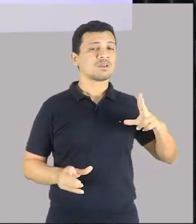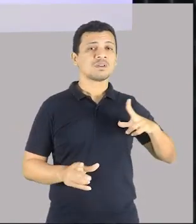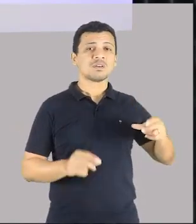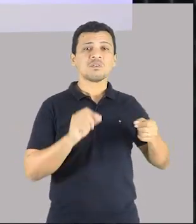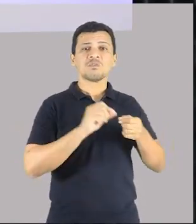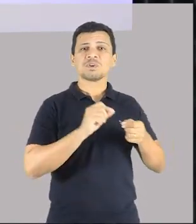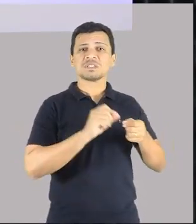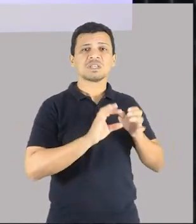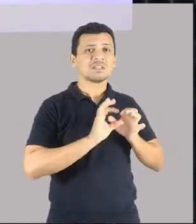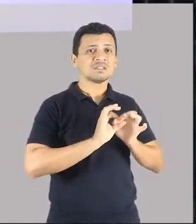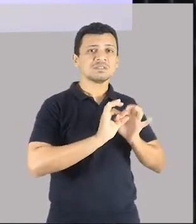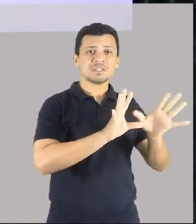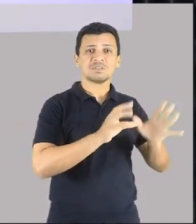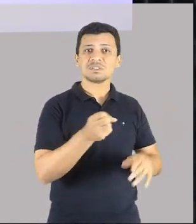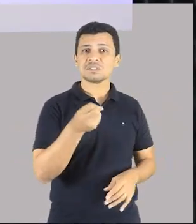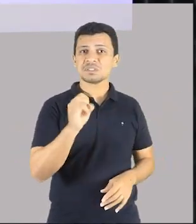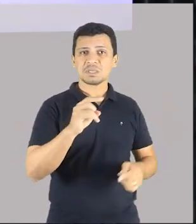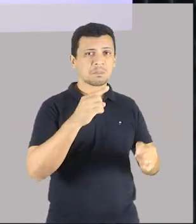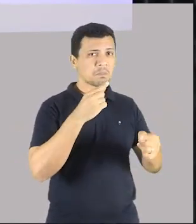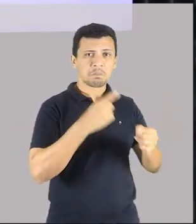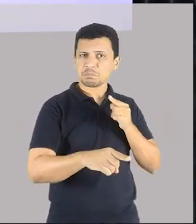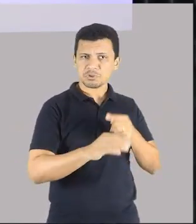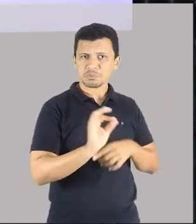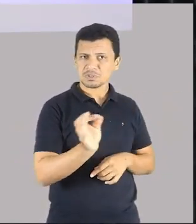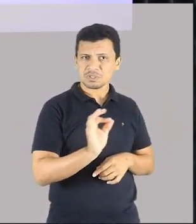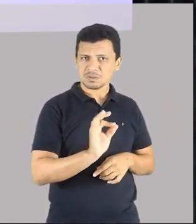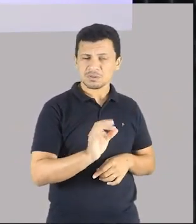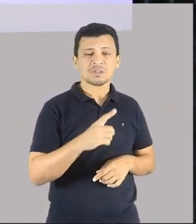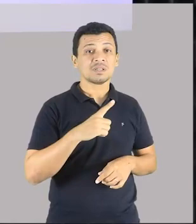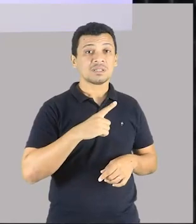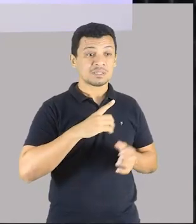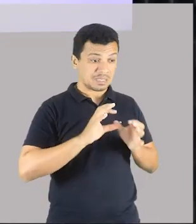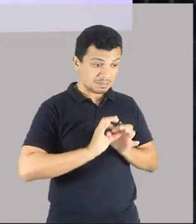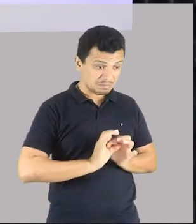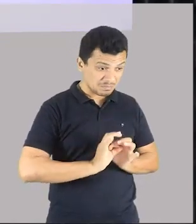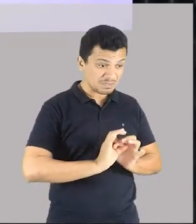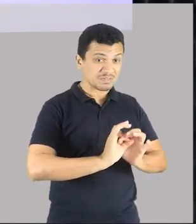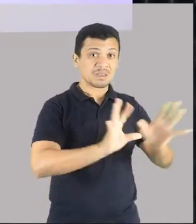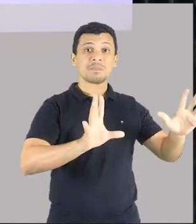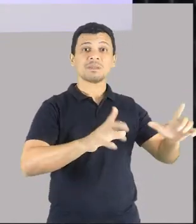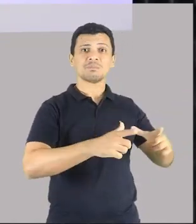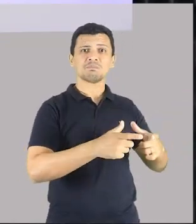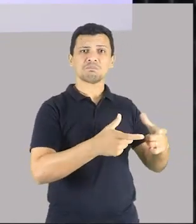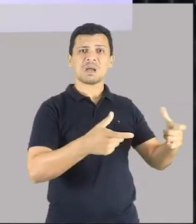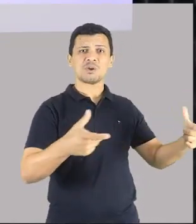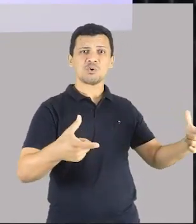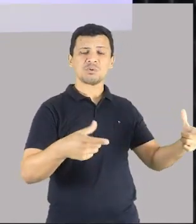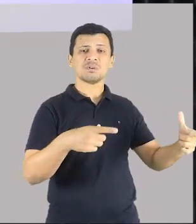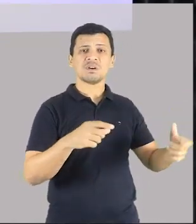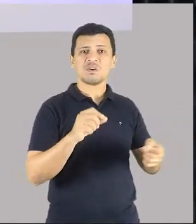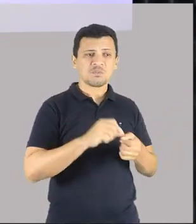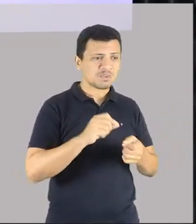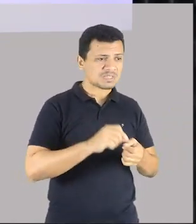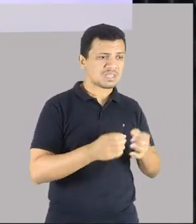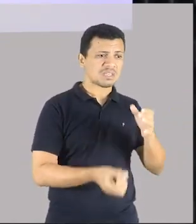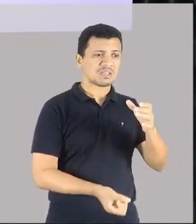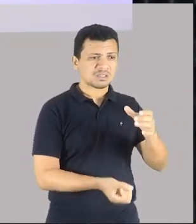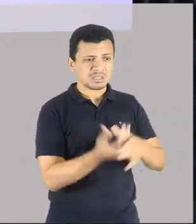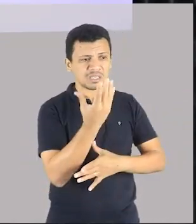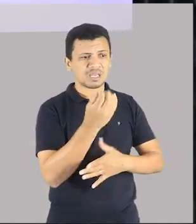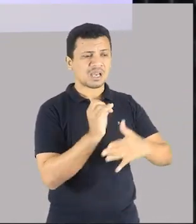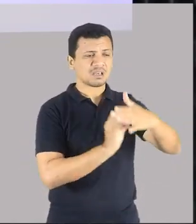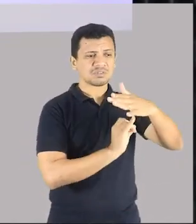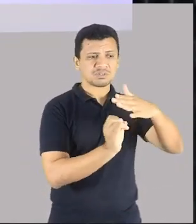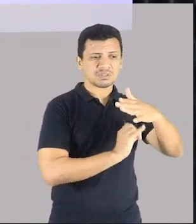que quiser se não for proibido, ou seja, tem uma liberdade maior de atuação, você pode fazer, pode criar institutos se não